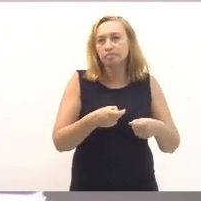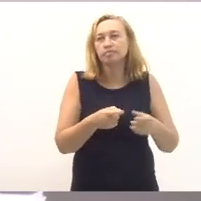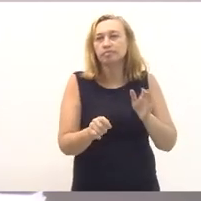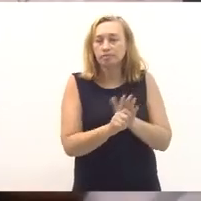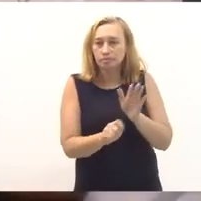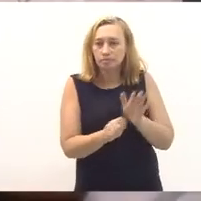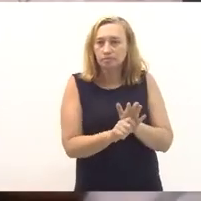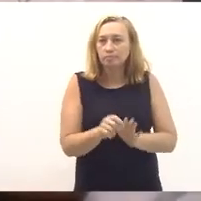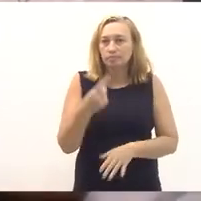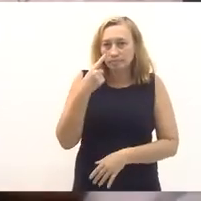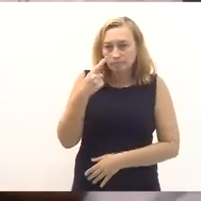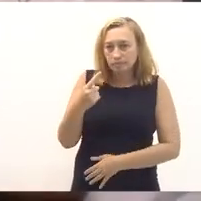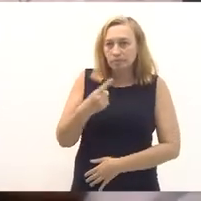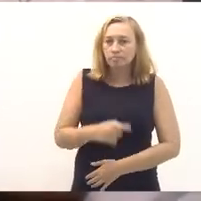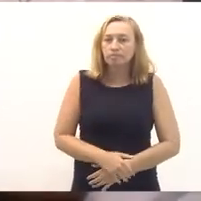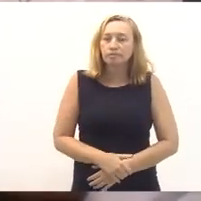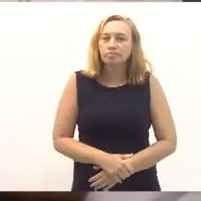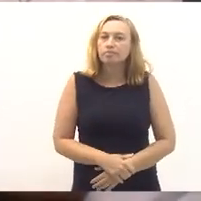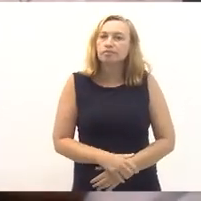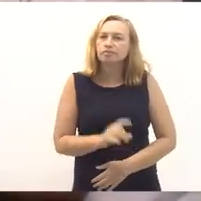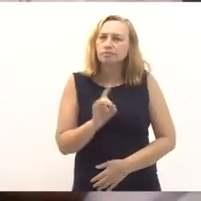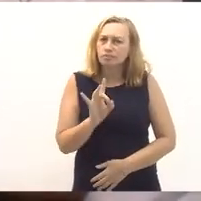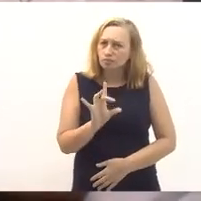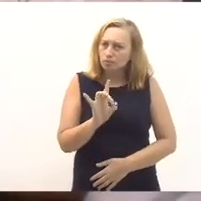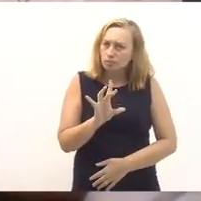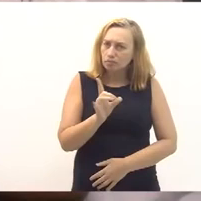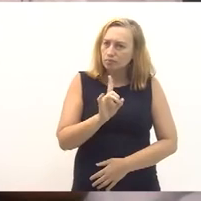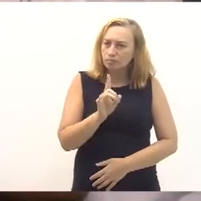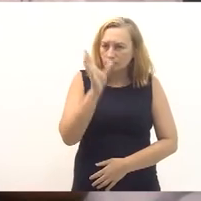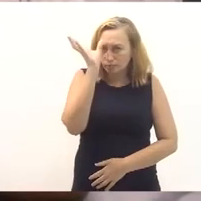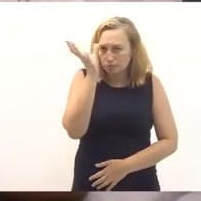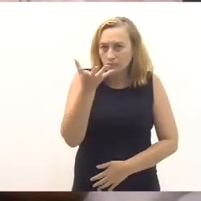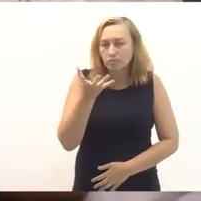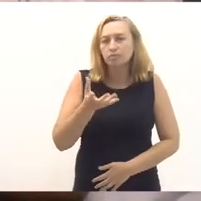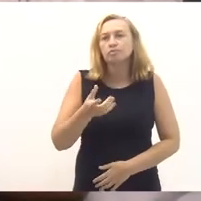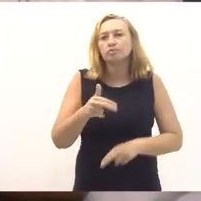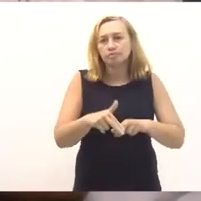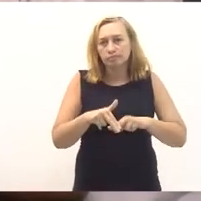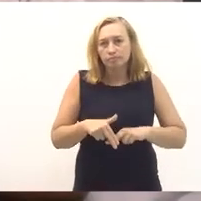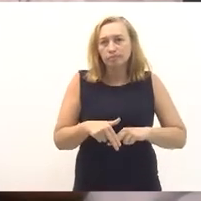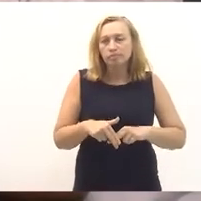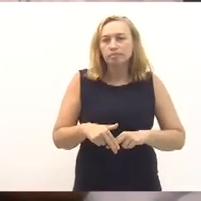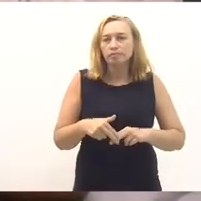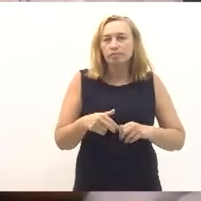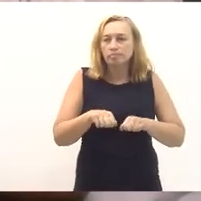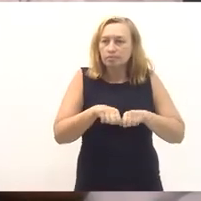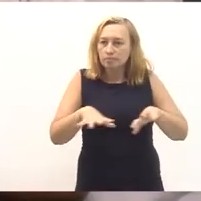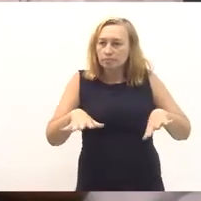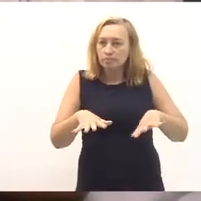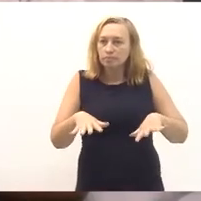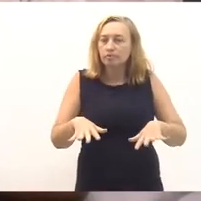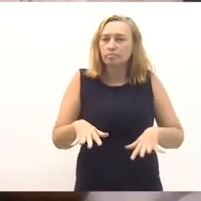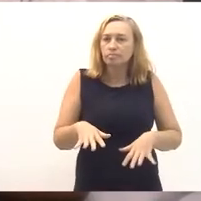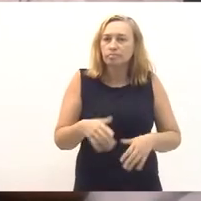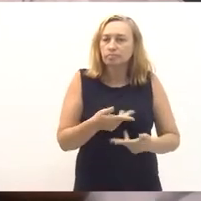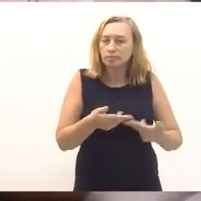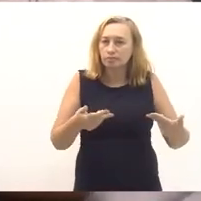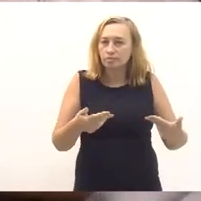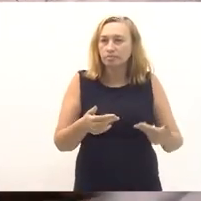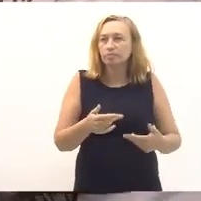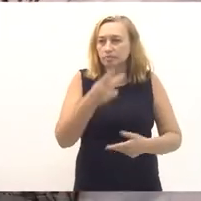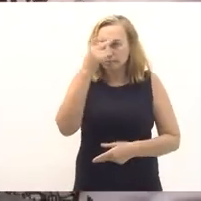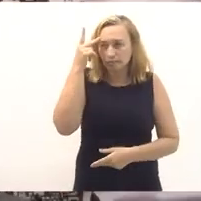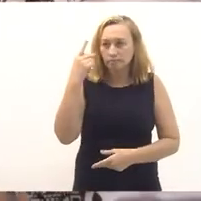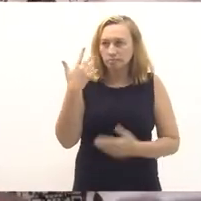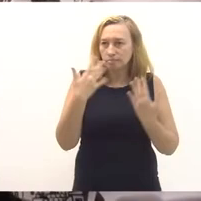tem razão você tem que ser visto e nem uma coisa sozinha resolve por isso que a gente tem que abrir um grande leque